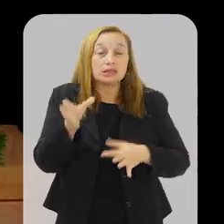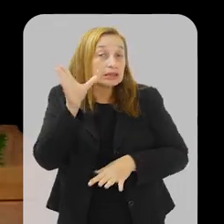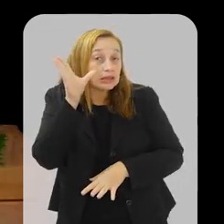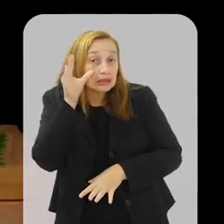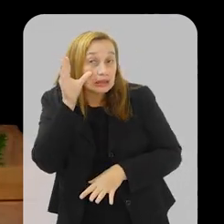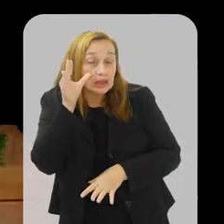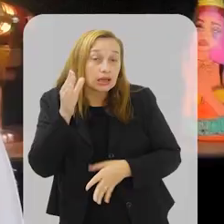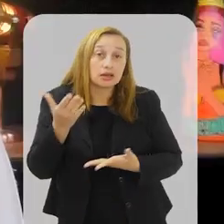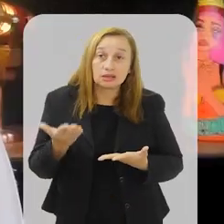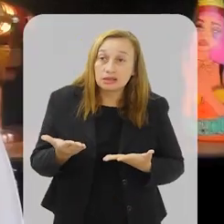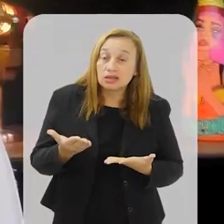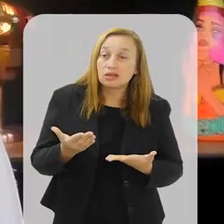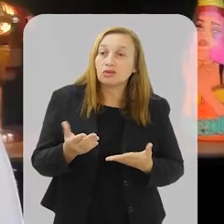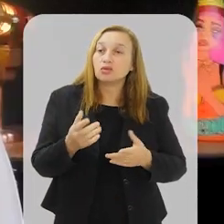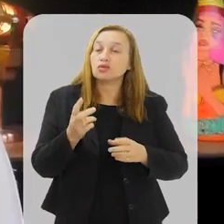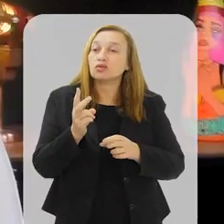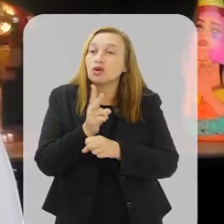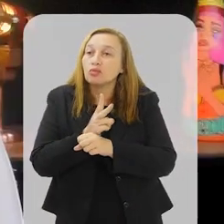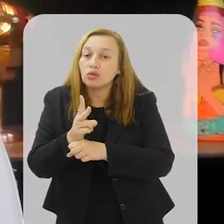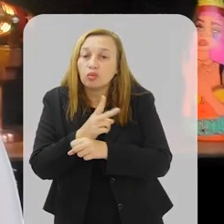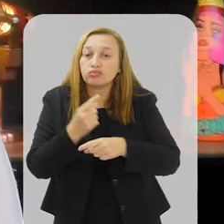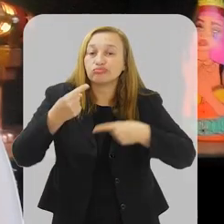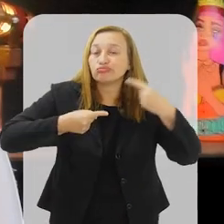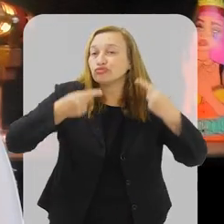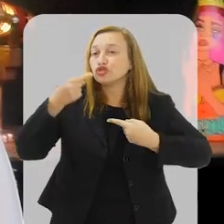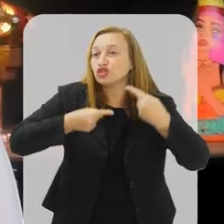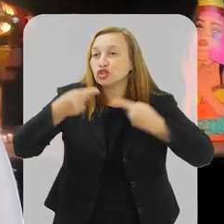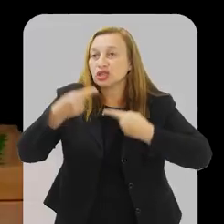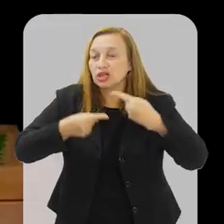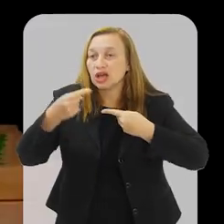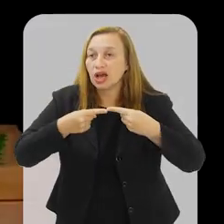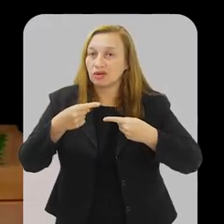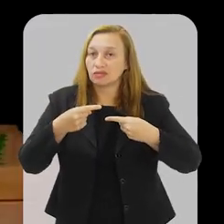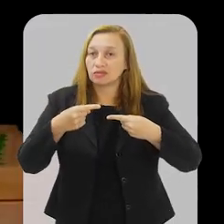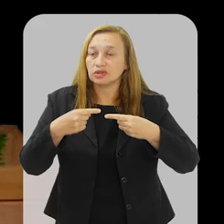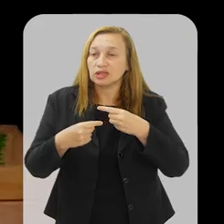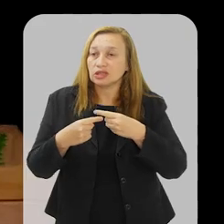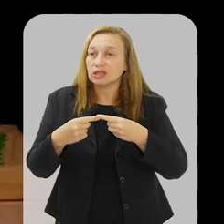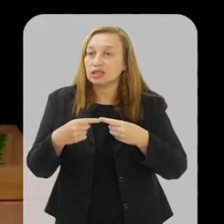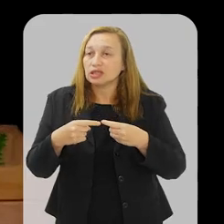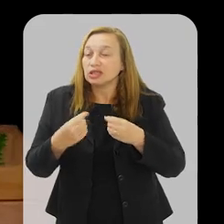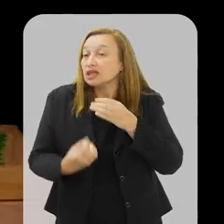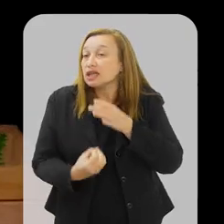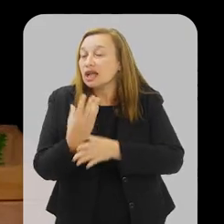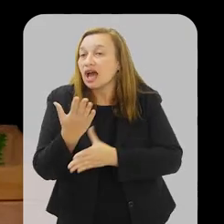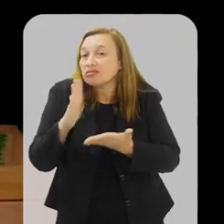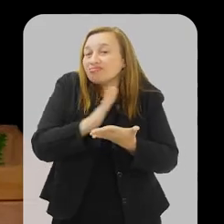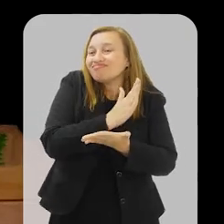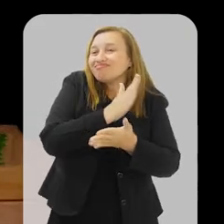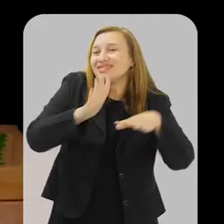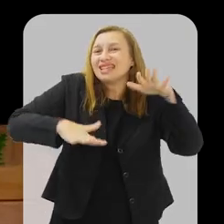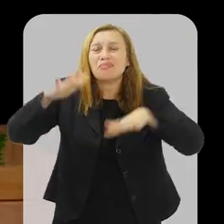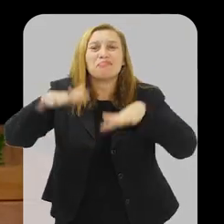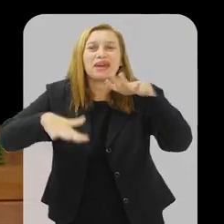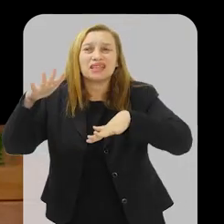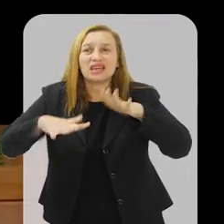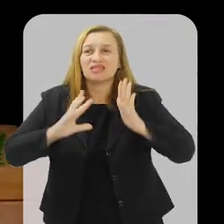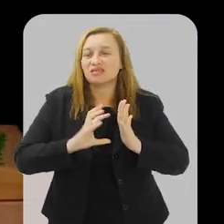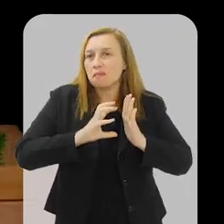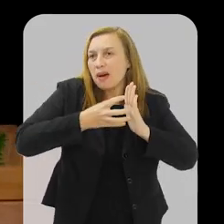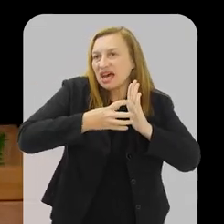preocupação certo interesse e nós procuramos através do Diálogo construir Independente de questões